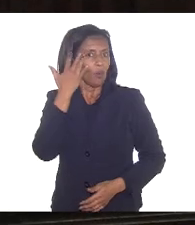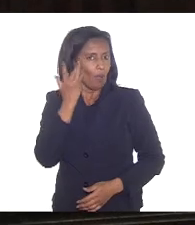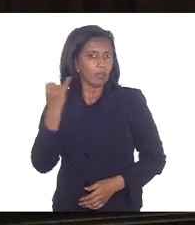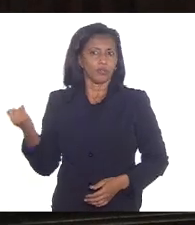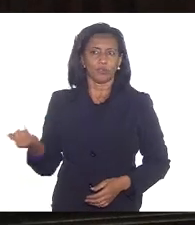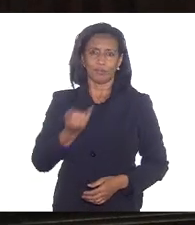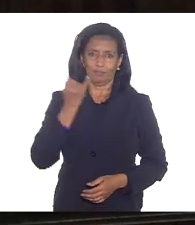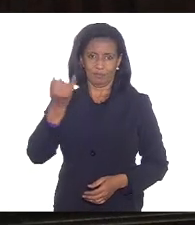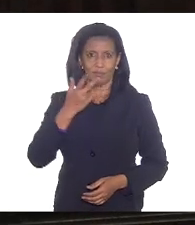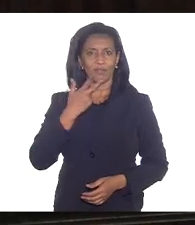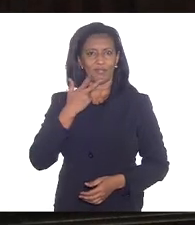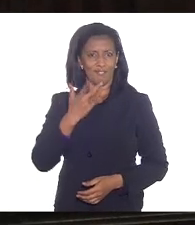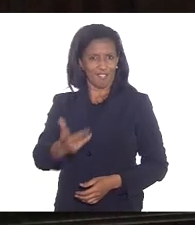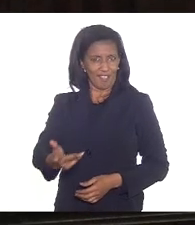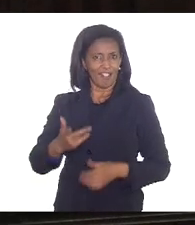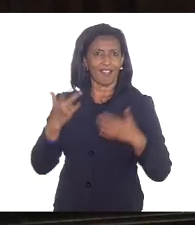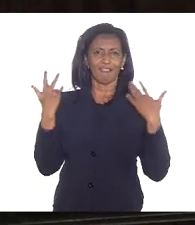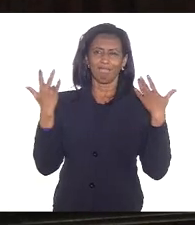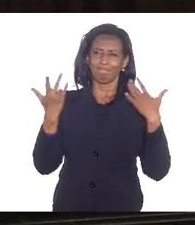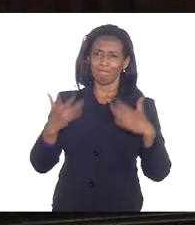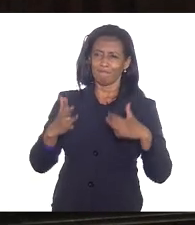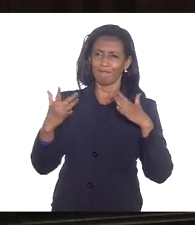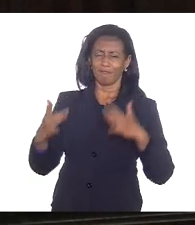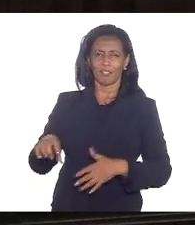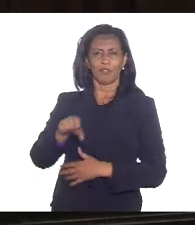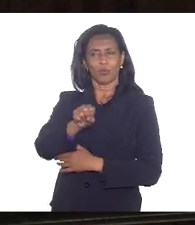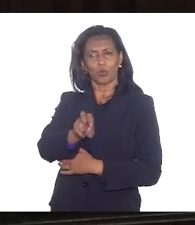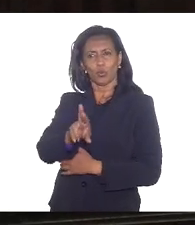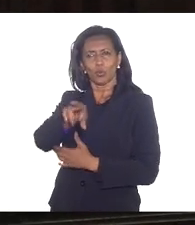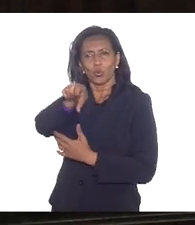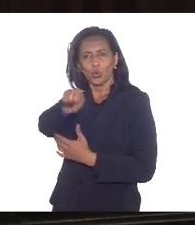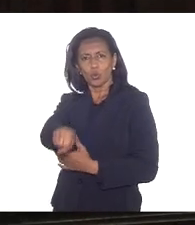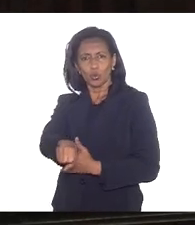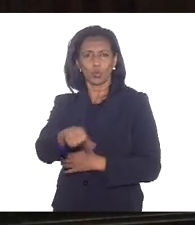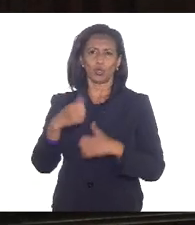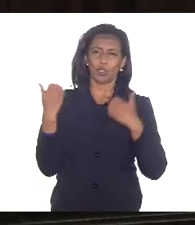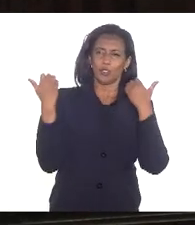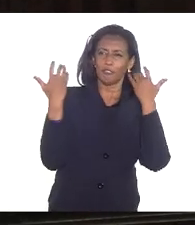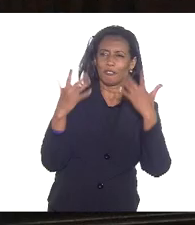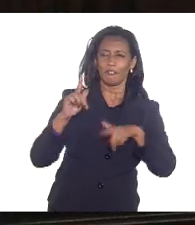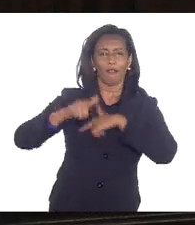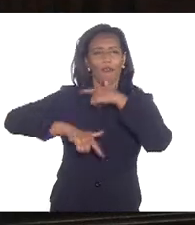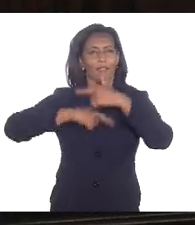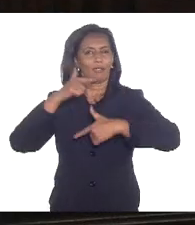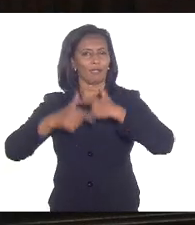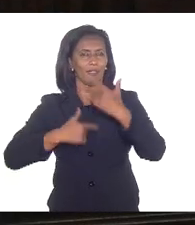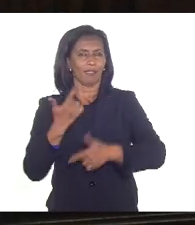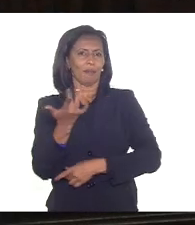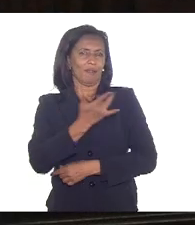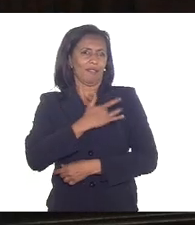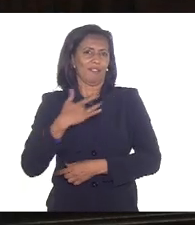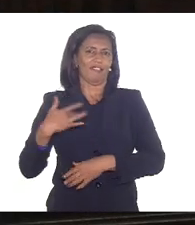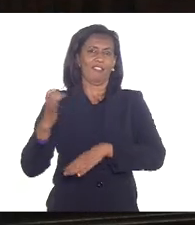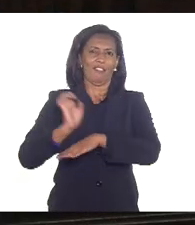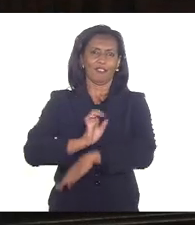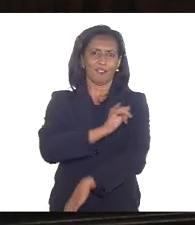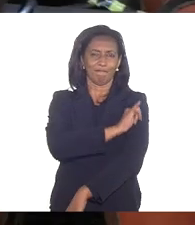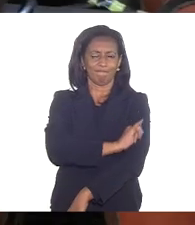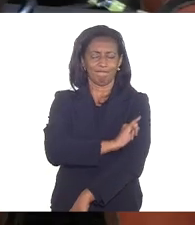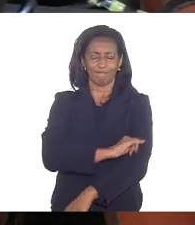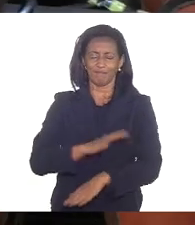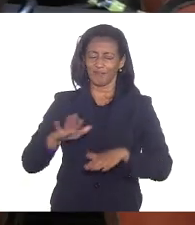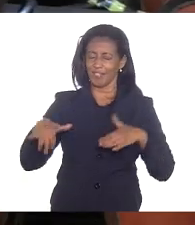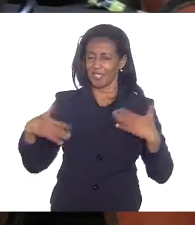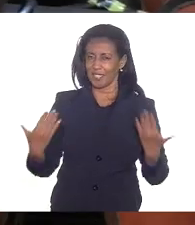importante dizer vivo Sistema Único de Saúde e viva e servidores da Saúde do Estado do Rio de Janeiro